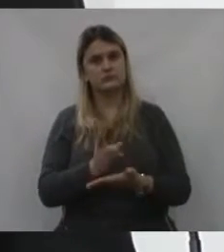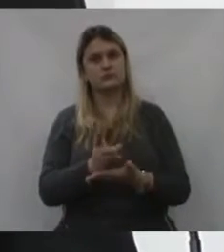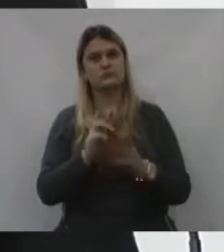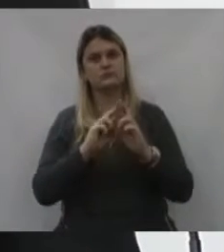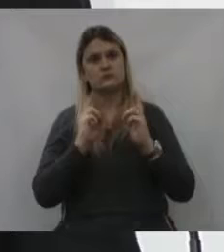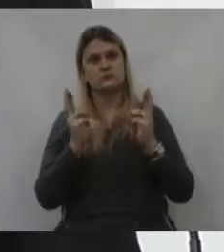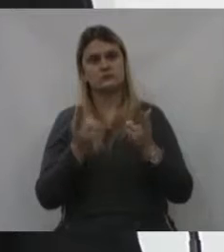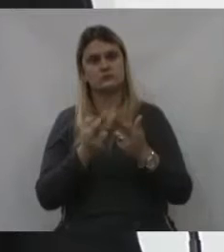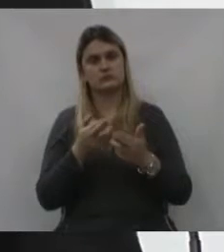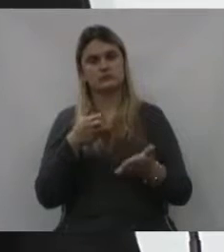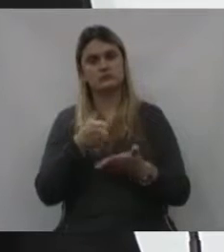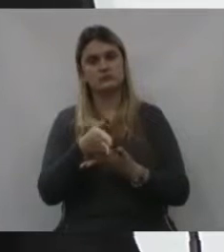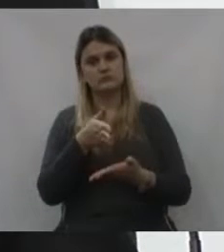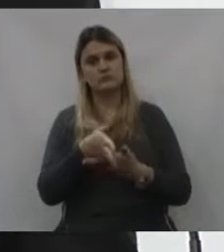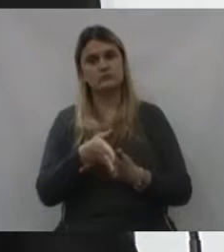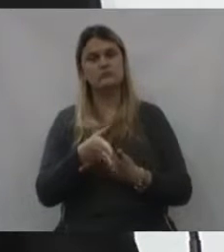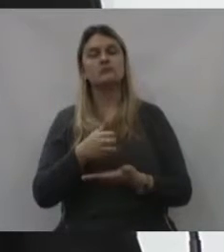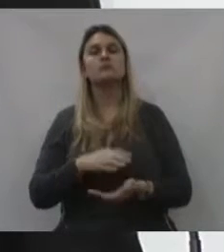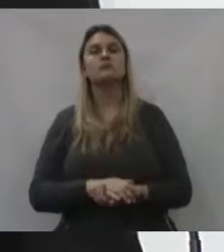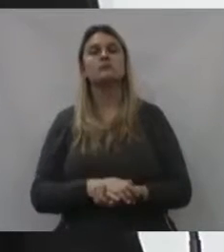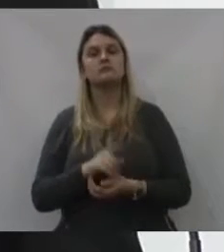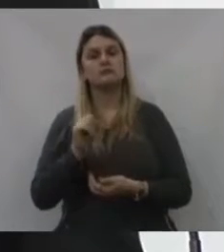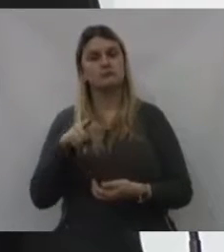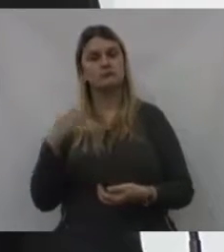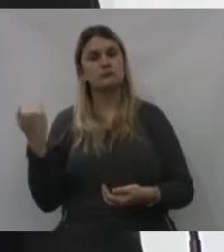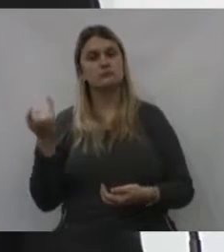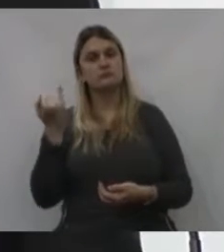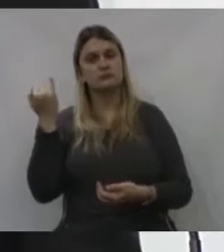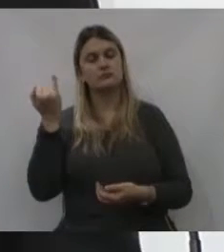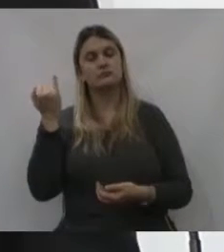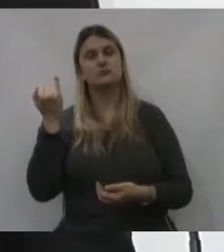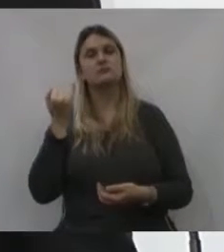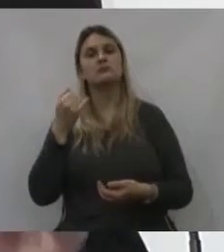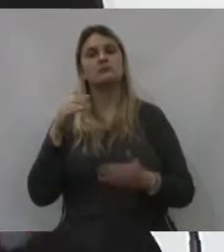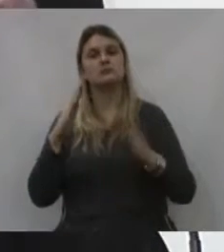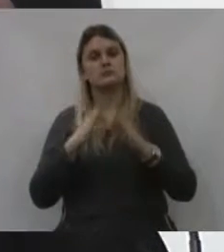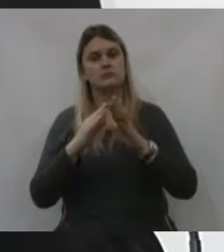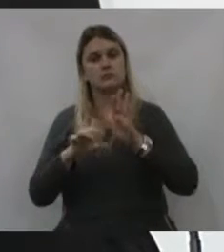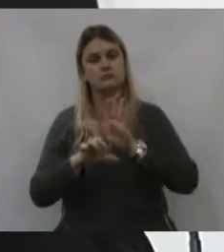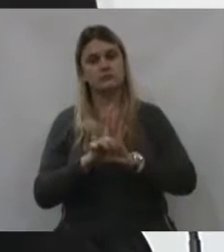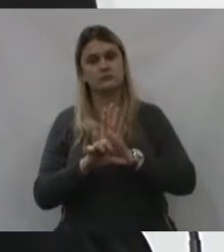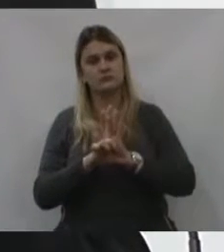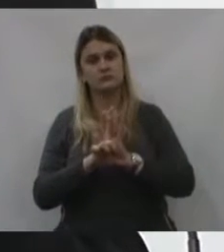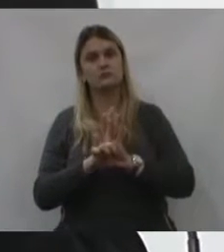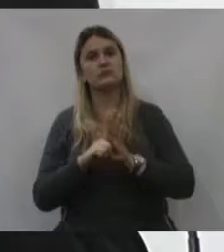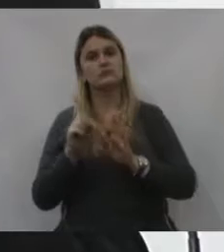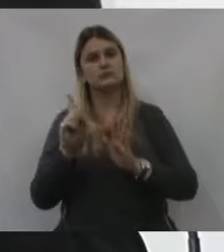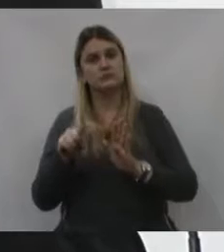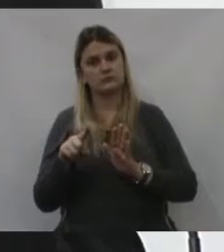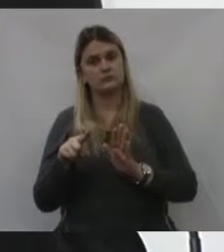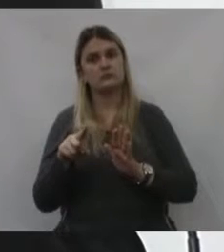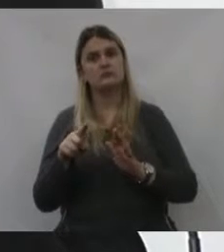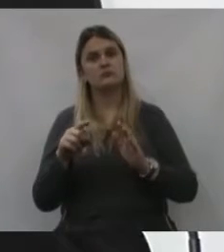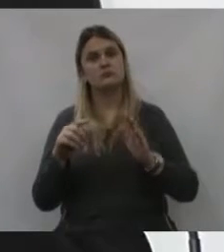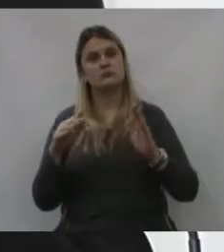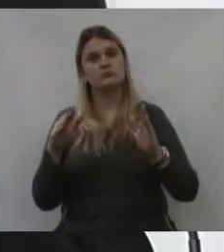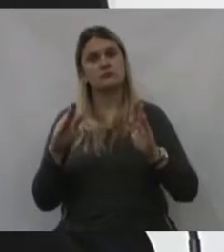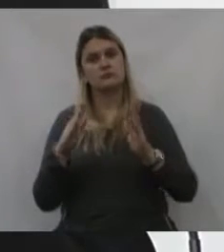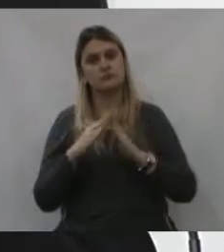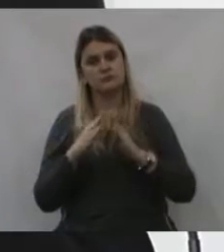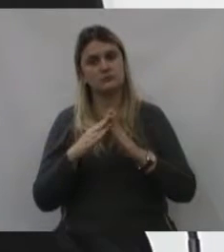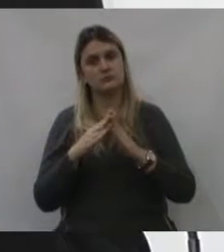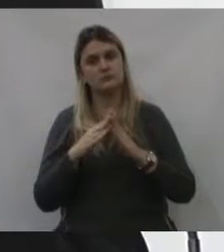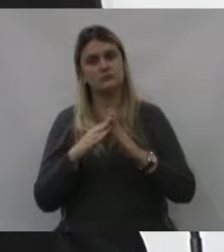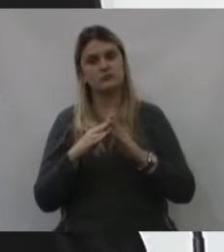que acompanha as sessões da Câmara, que é muito importante. A Casa Legislativa é